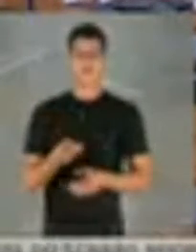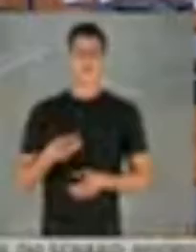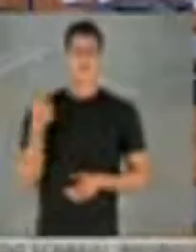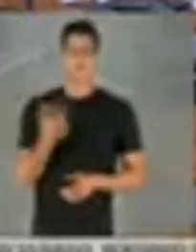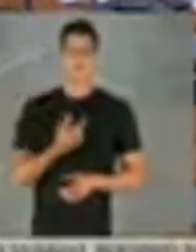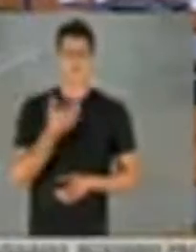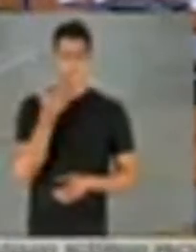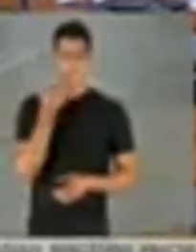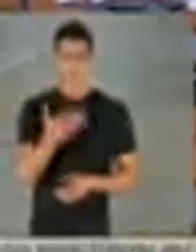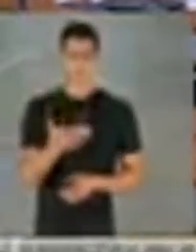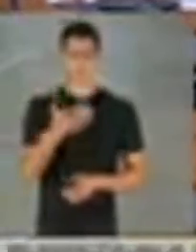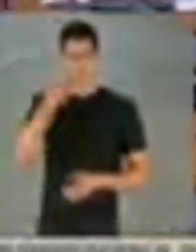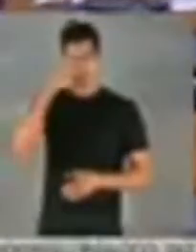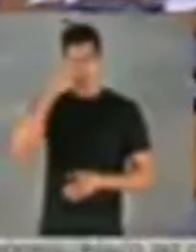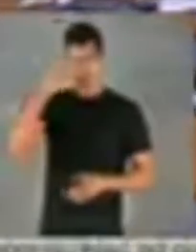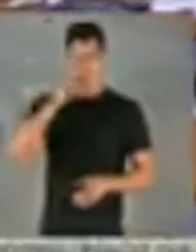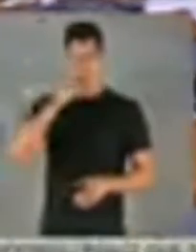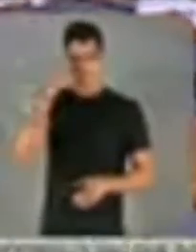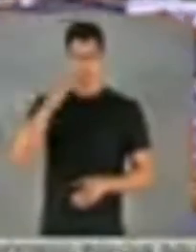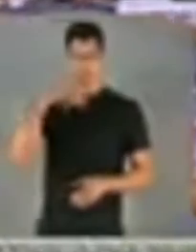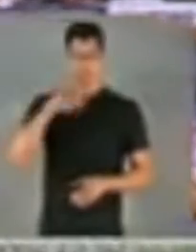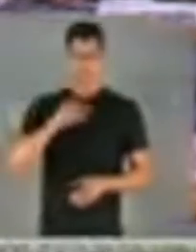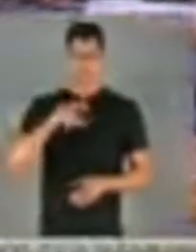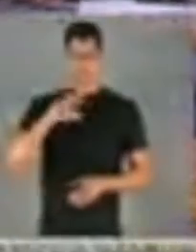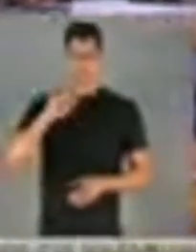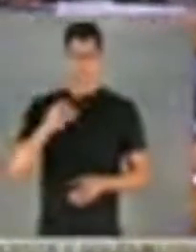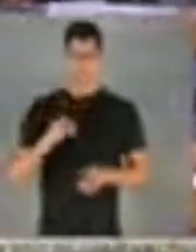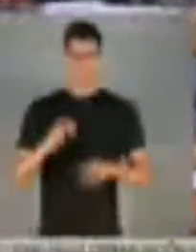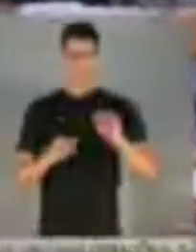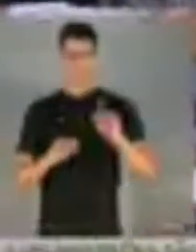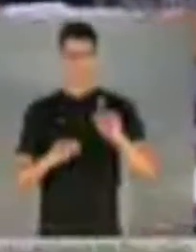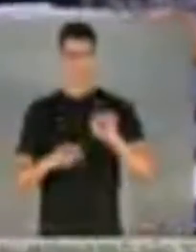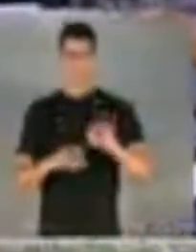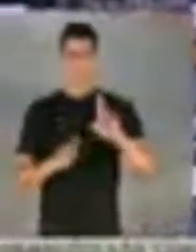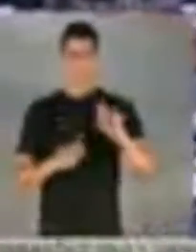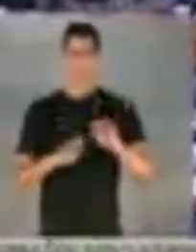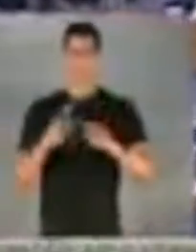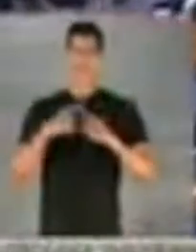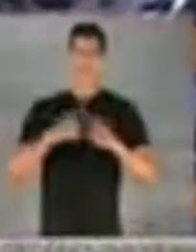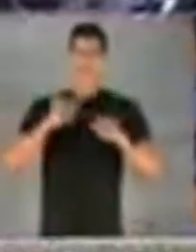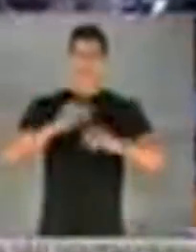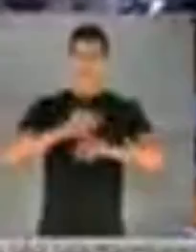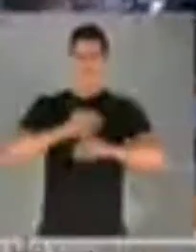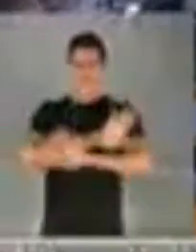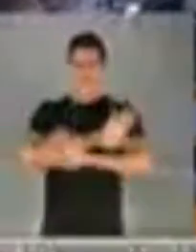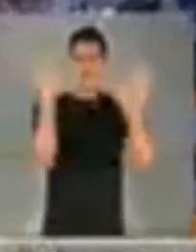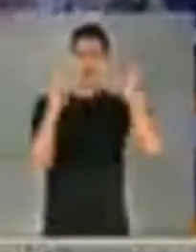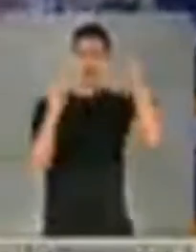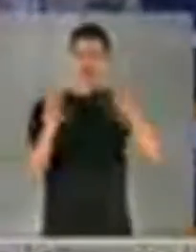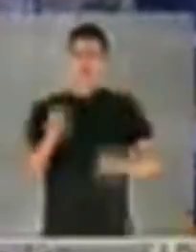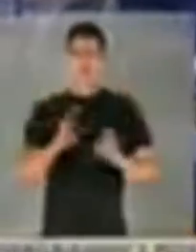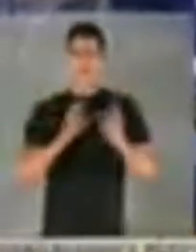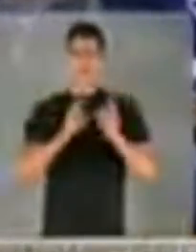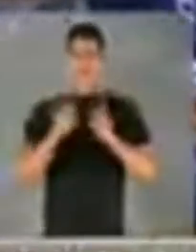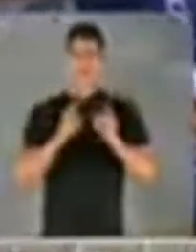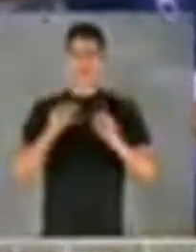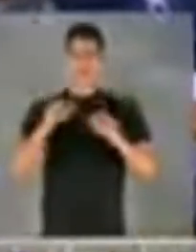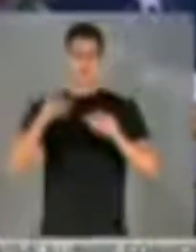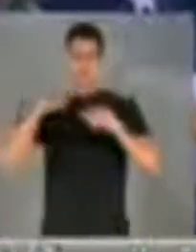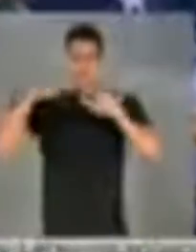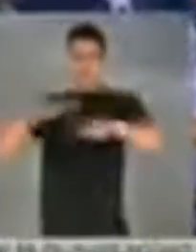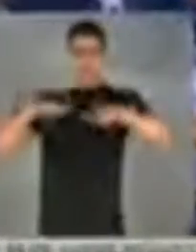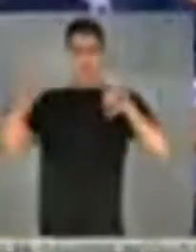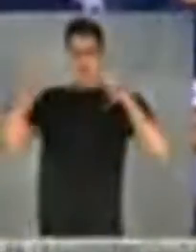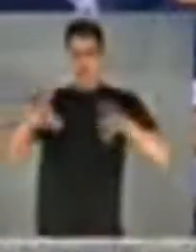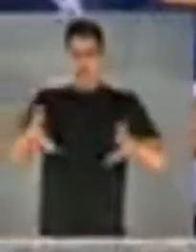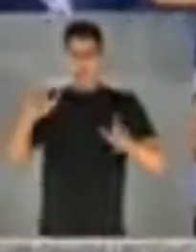solicitação, requerimento do senador Marcos Rogério, porque ficou muito claro aqui naquela reunião que foi tumultuada como